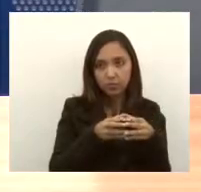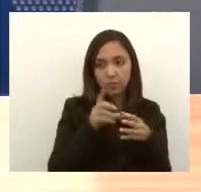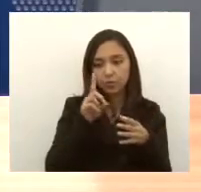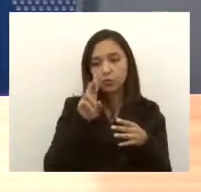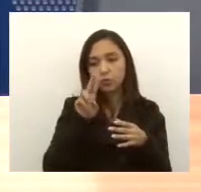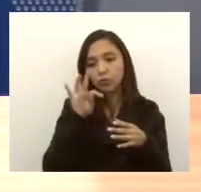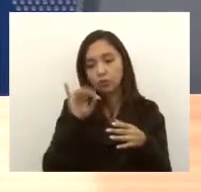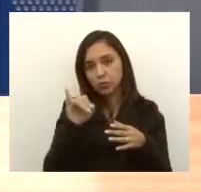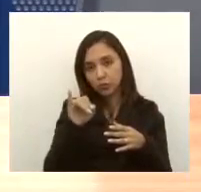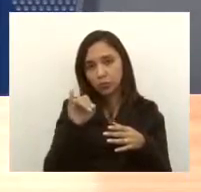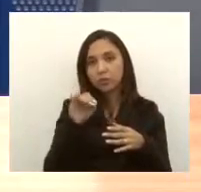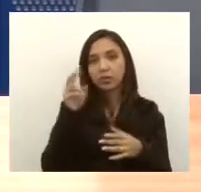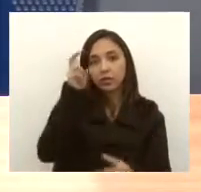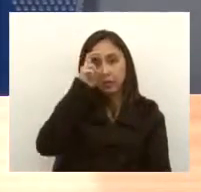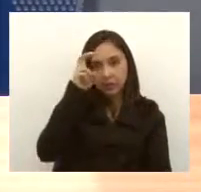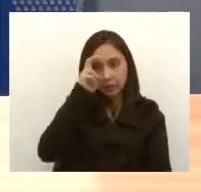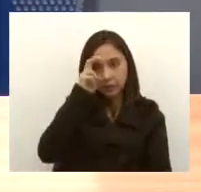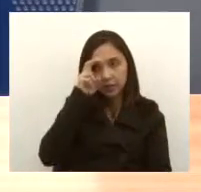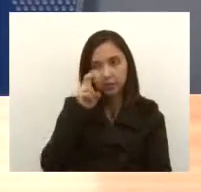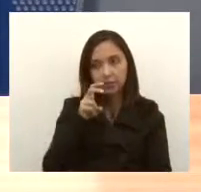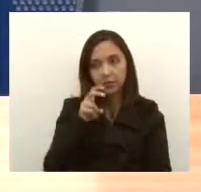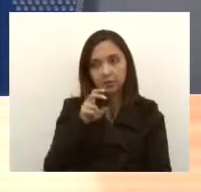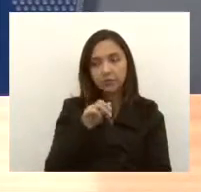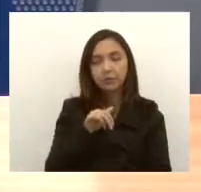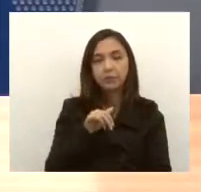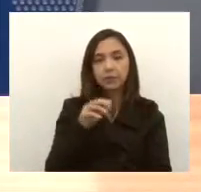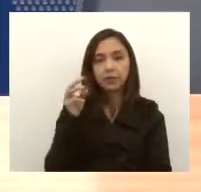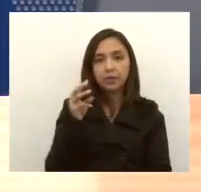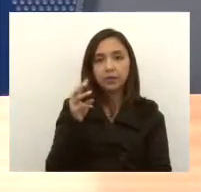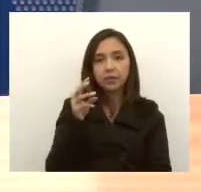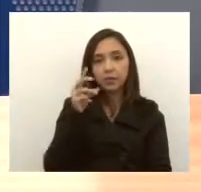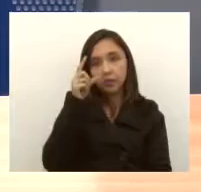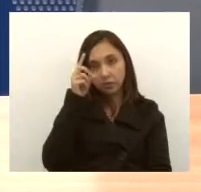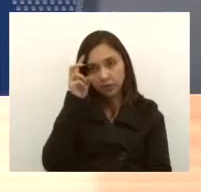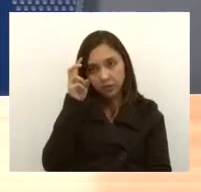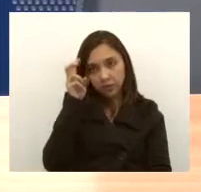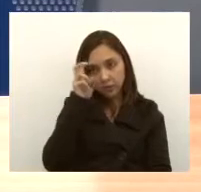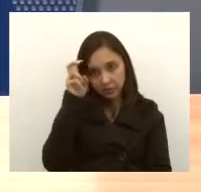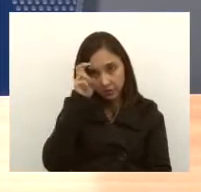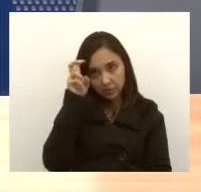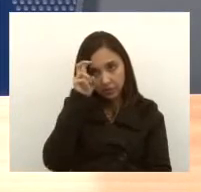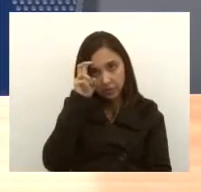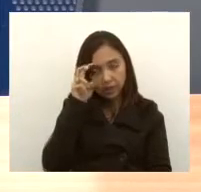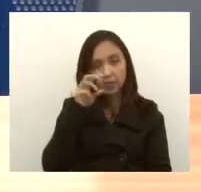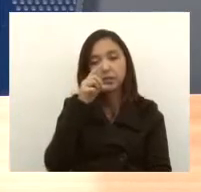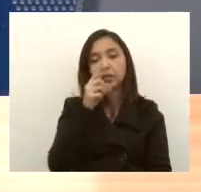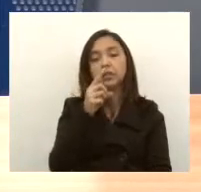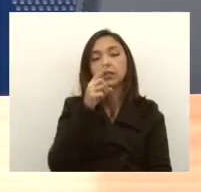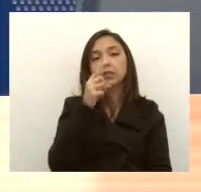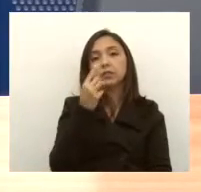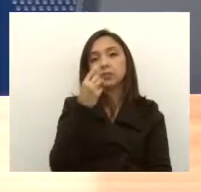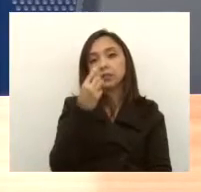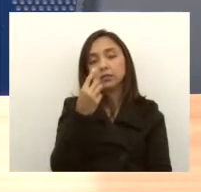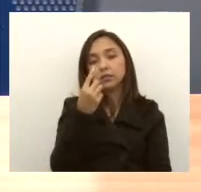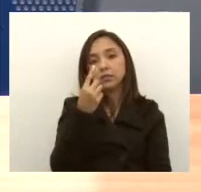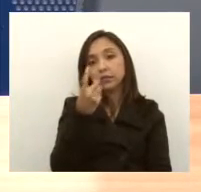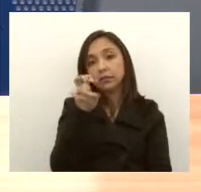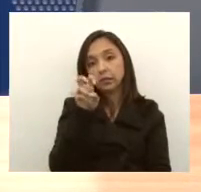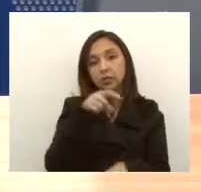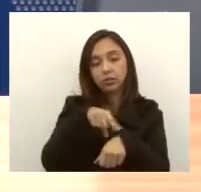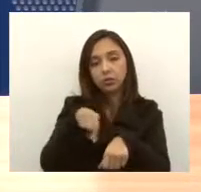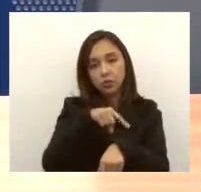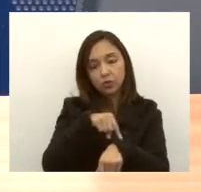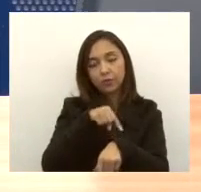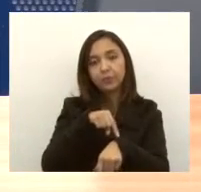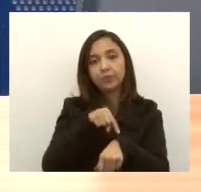será às quintas-feiras, às 13 horas. Então todas as quintas, às 13 horas, está ocorrendo aqui a